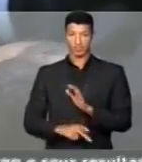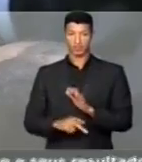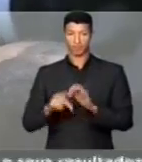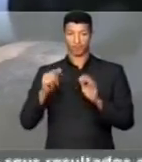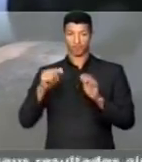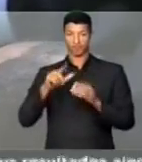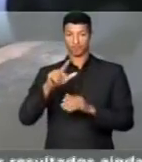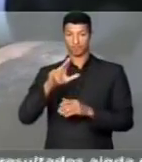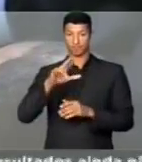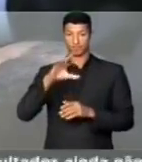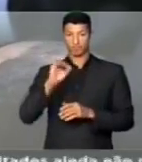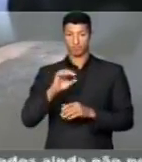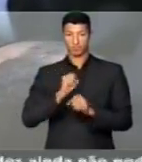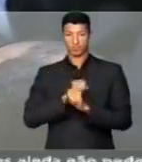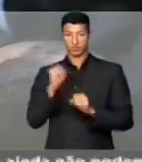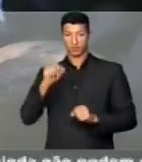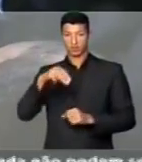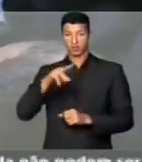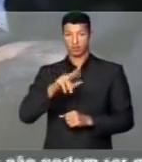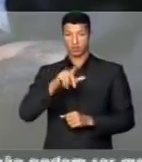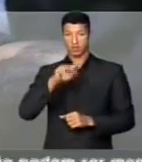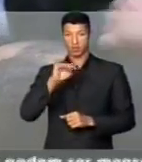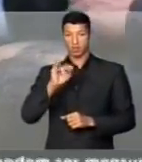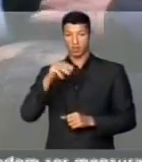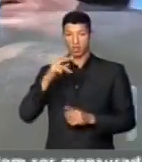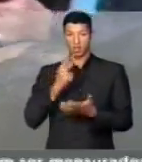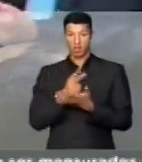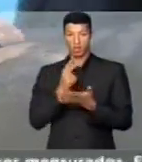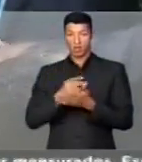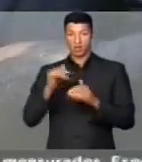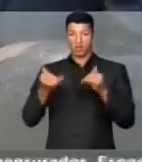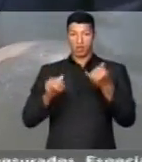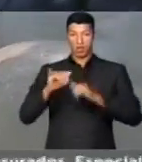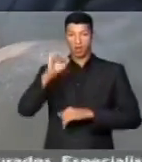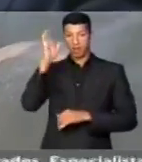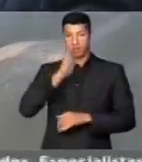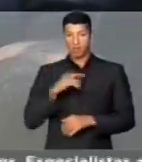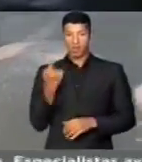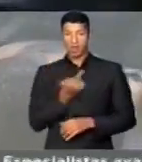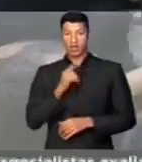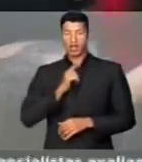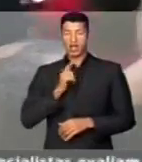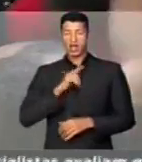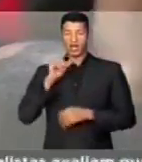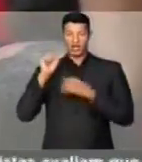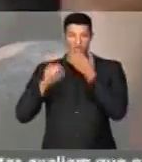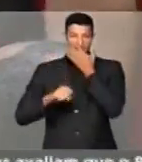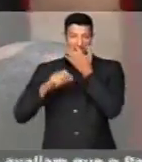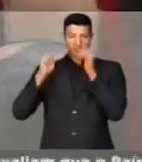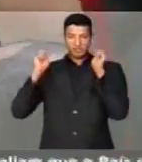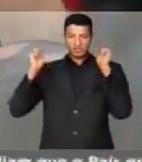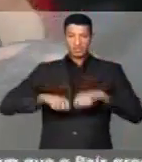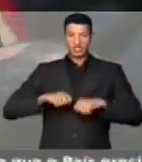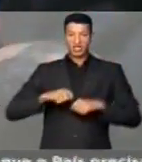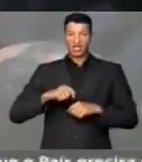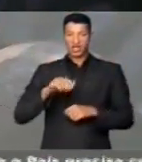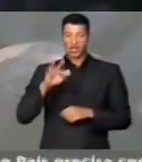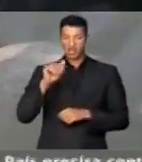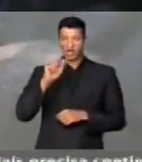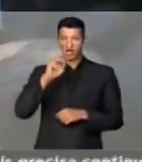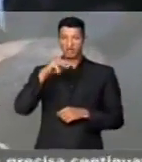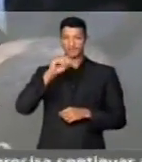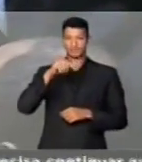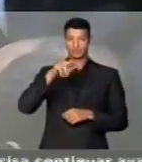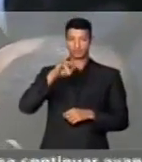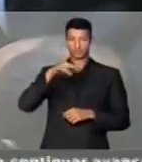de lucro, de grandes multinacionais, mesmo de laboratórios nacionais. Então, nós temos que ter a capacidade farmacoquímica